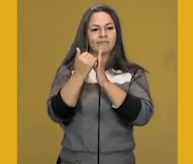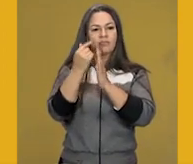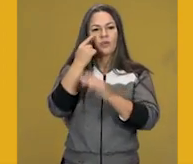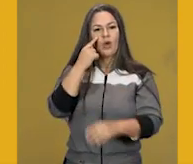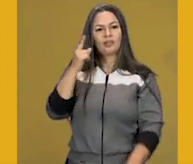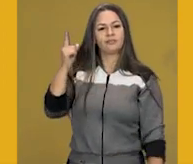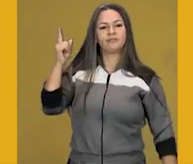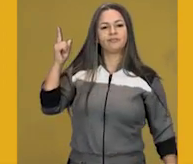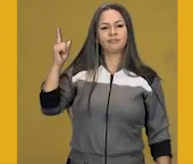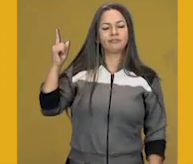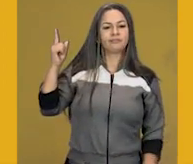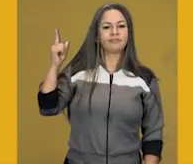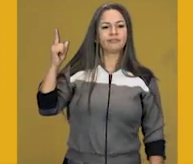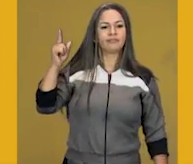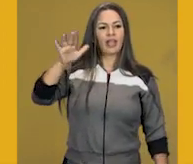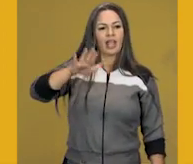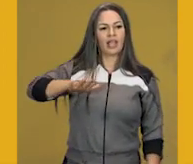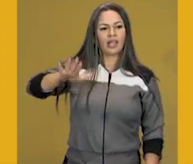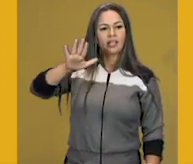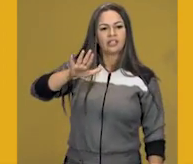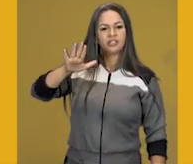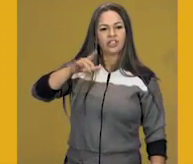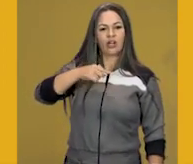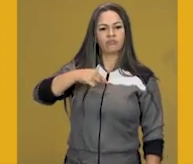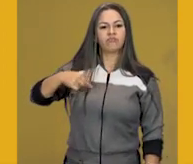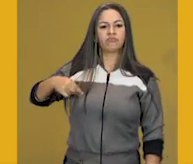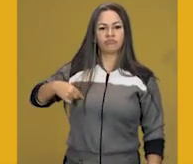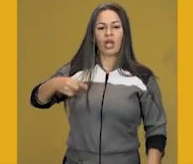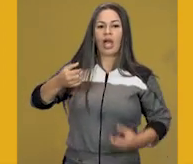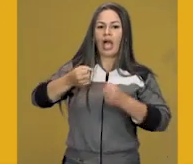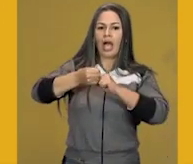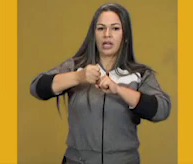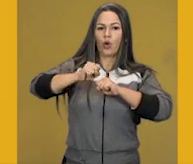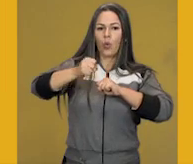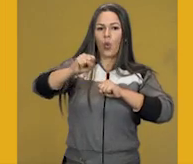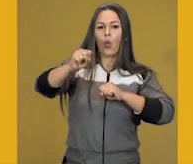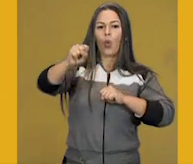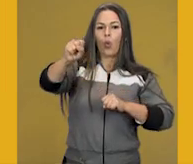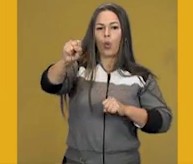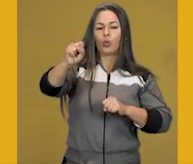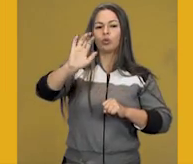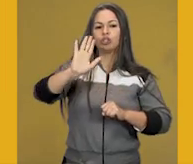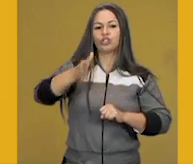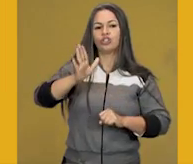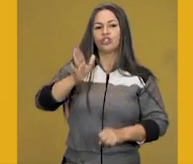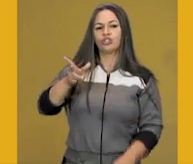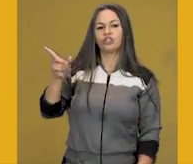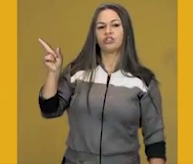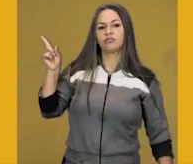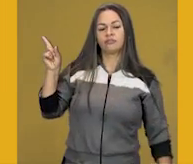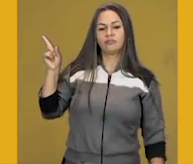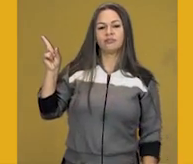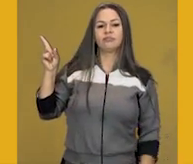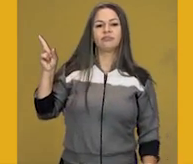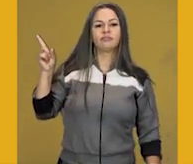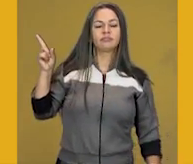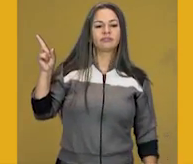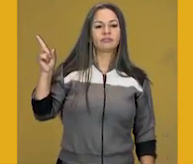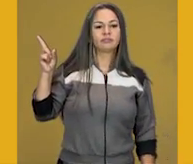aqui é a China, um país bem grande, tem uma área bem extensa, eu já até tive esse momento de discutir isso com vocês.